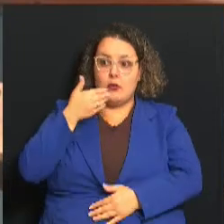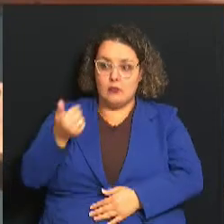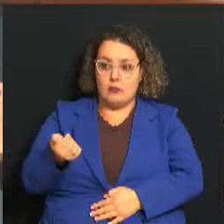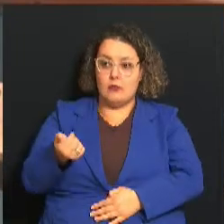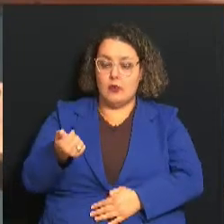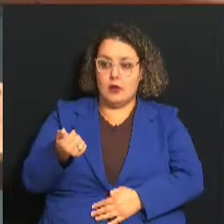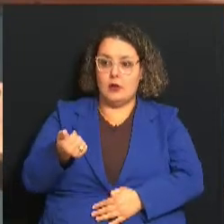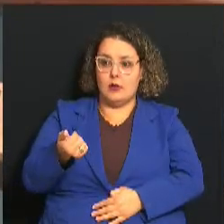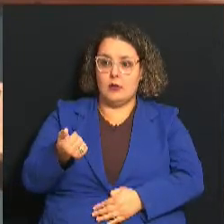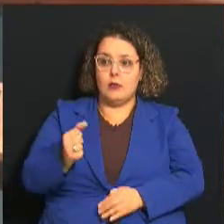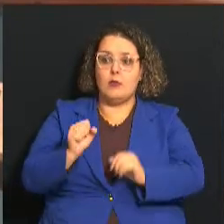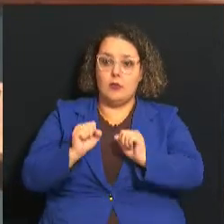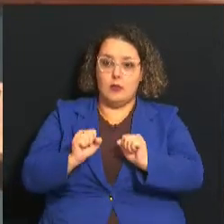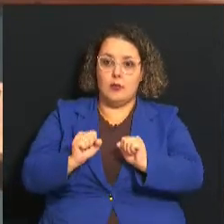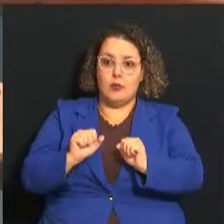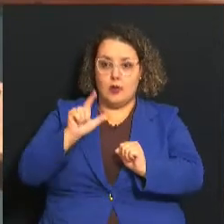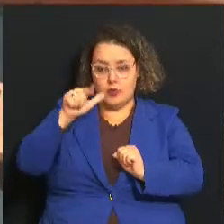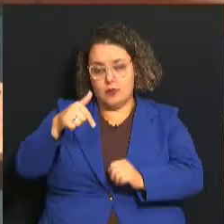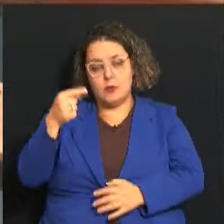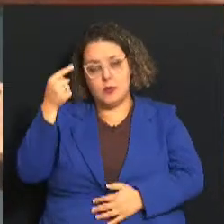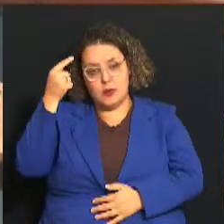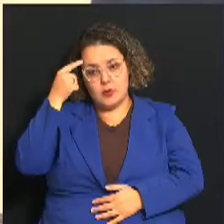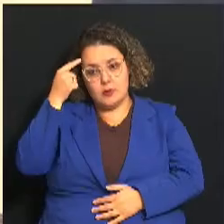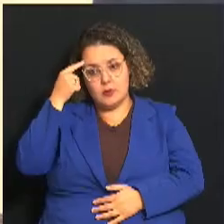Então, a gente pode até depois pensar,